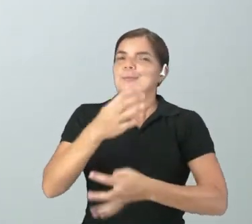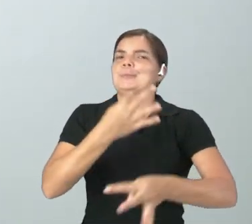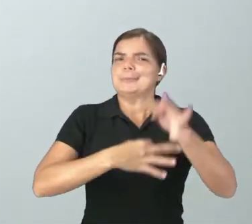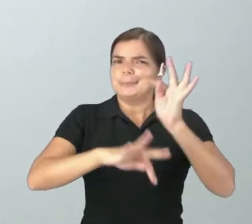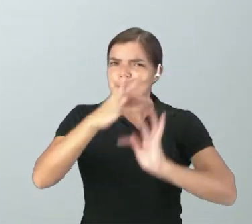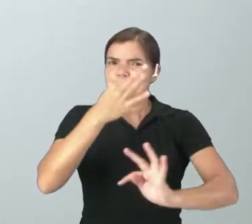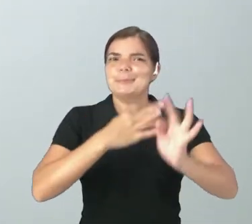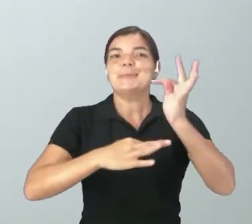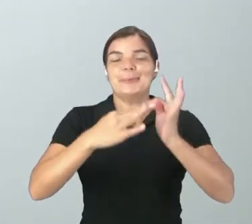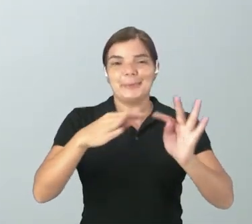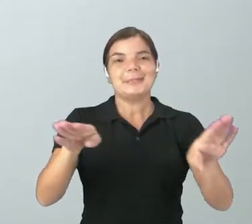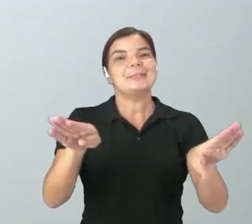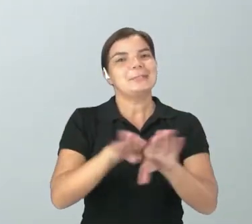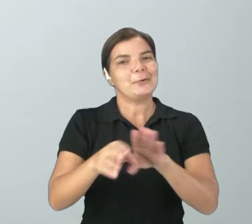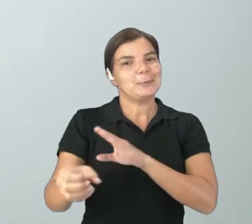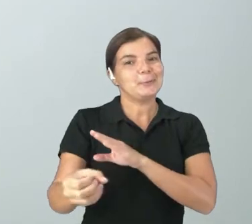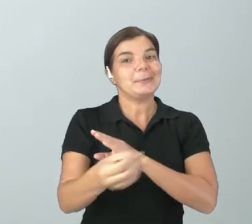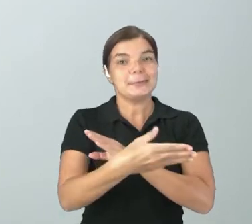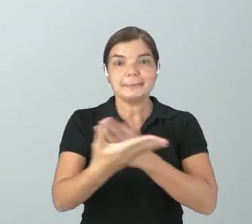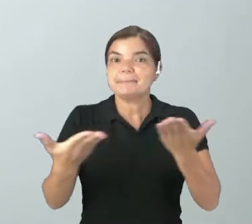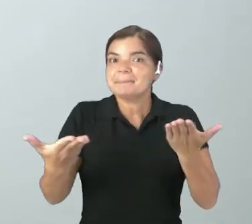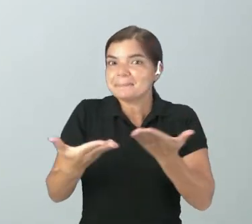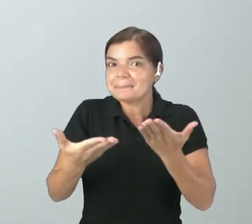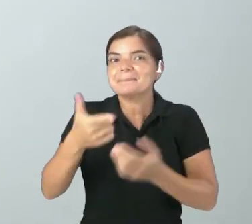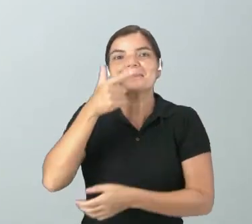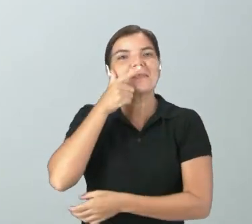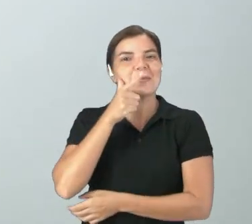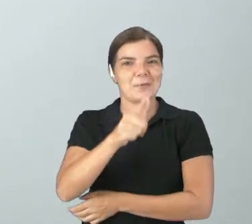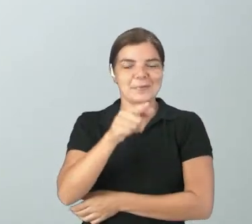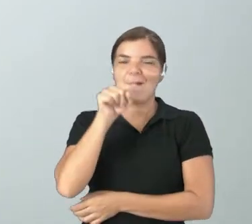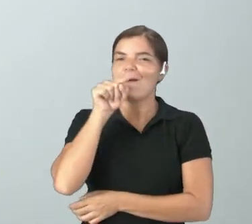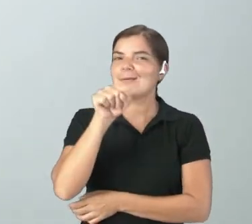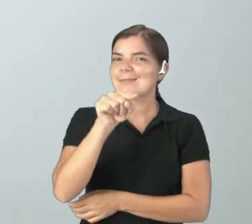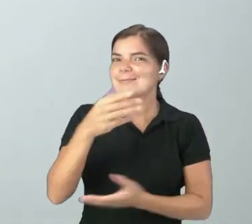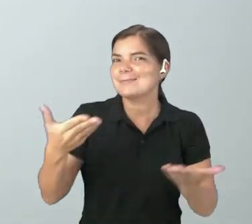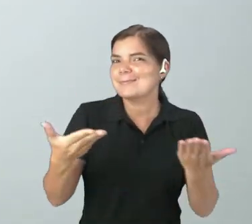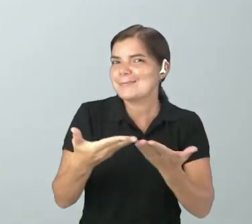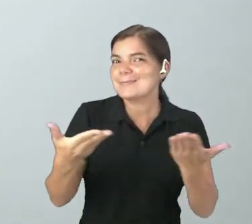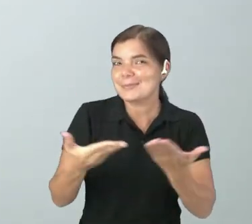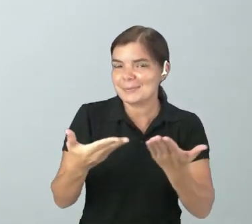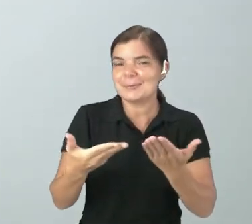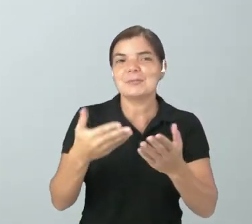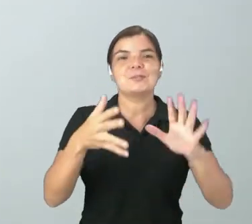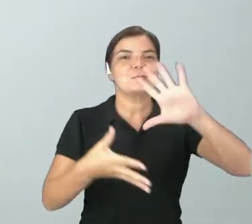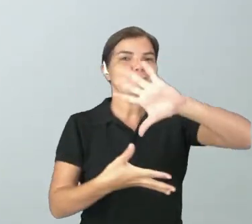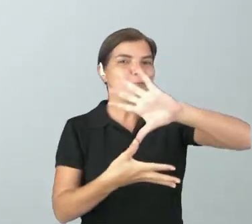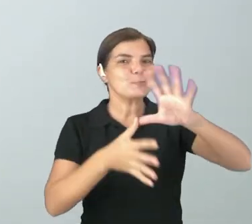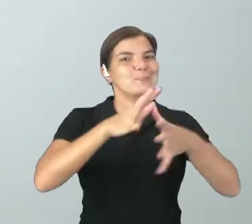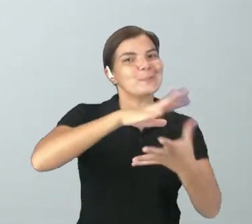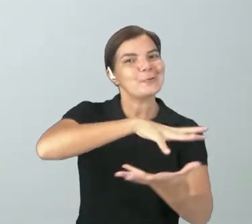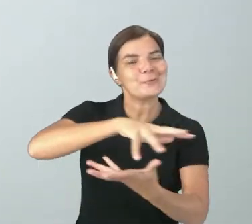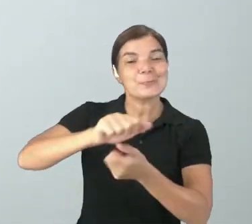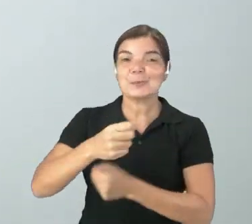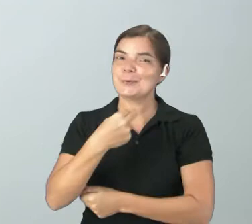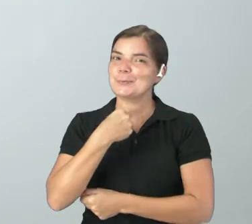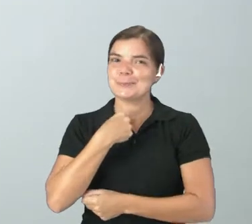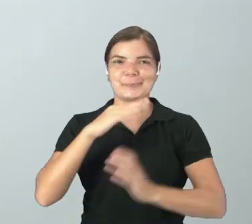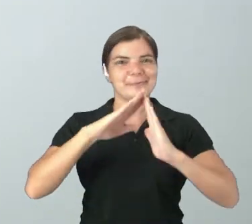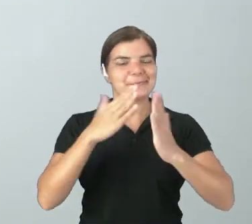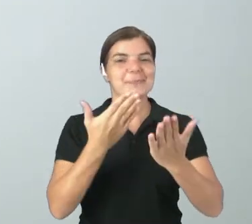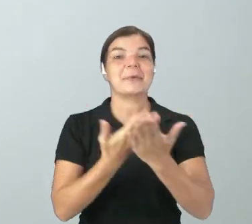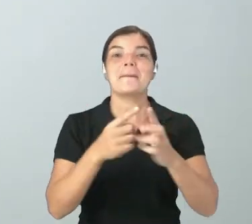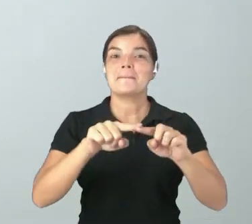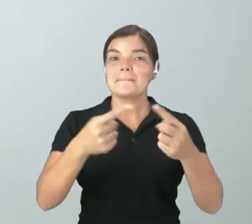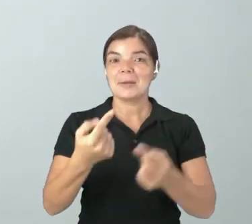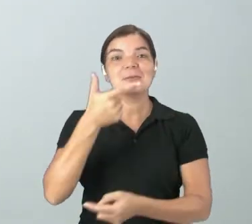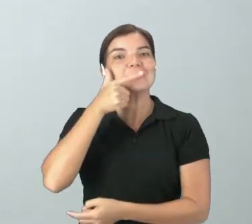de tecnologia, que é através dessas inovações que hoje a gente consegue chegar a você, nesse meio de pandemia, de que a gente não pode ir para a escola,